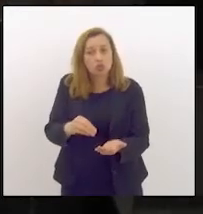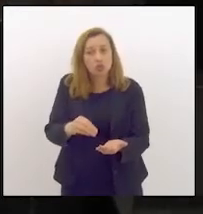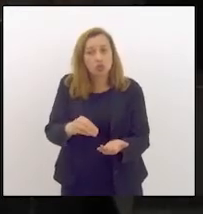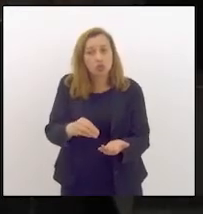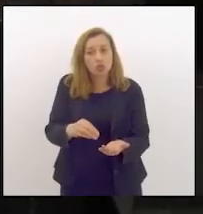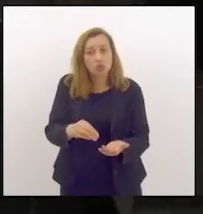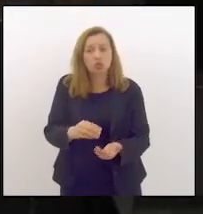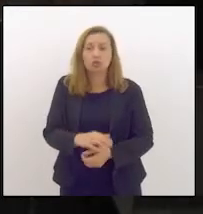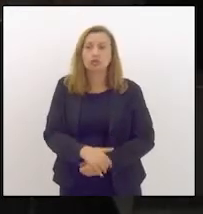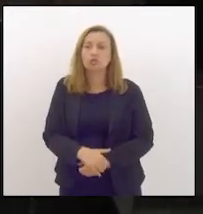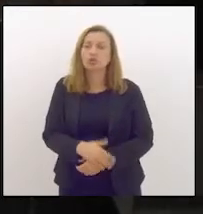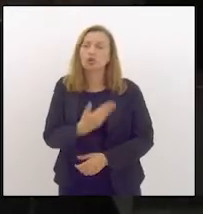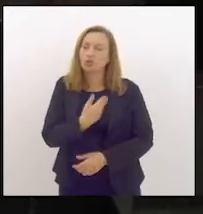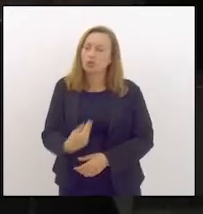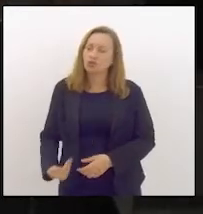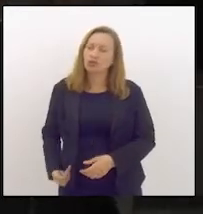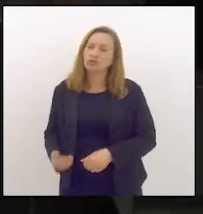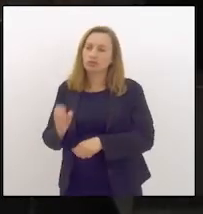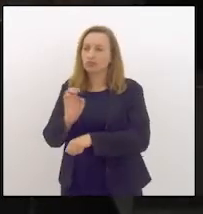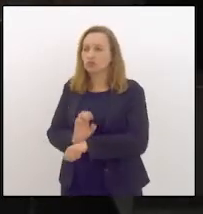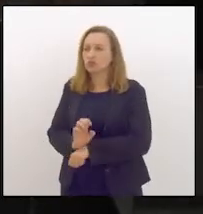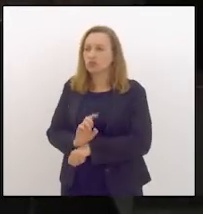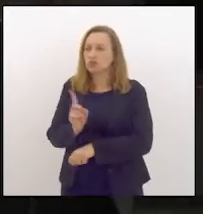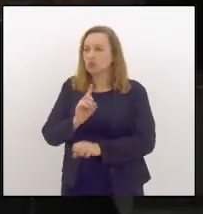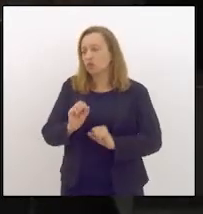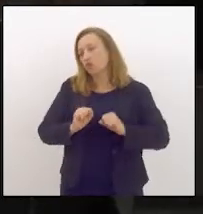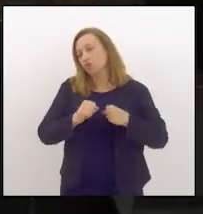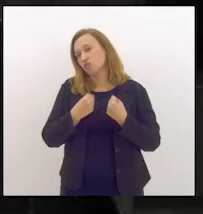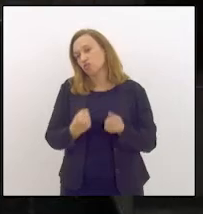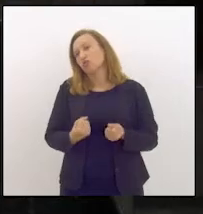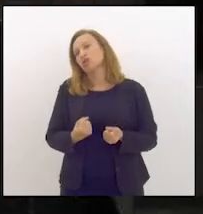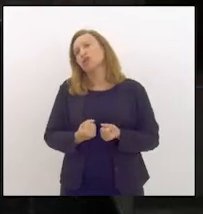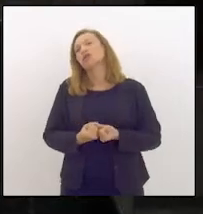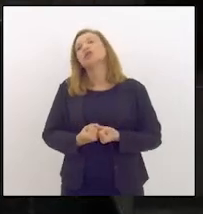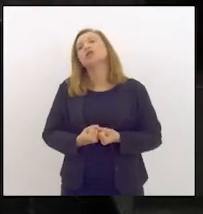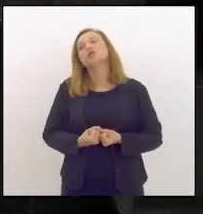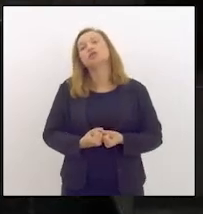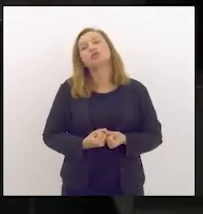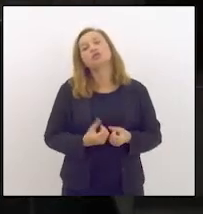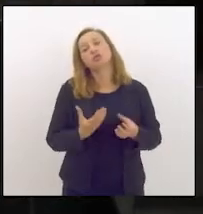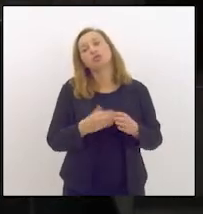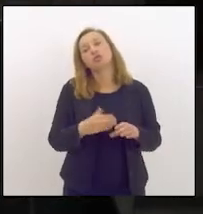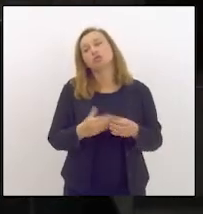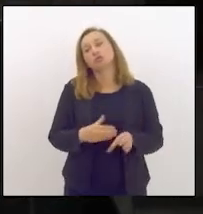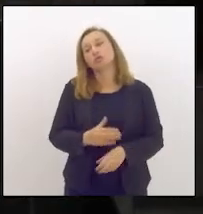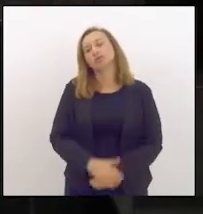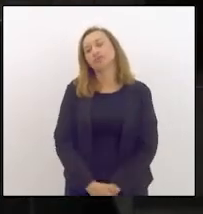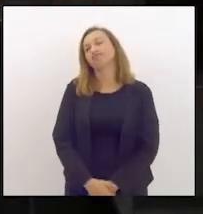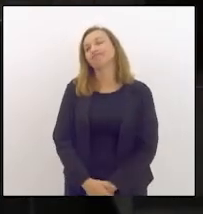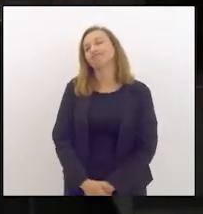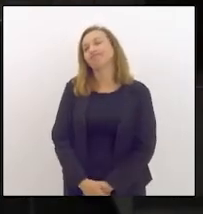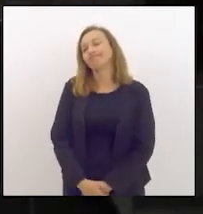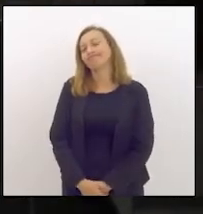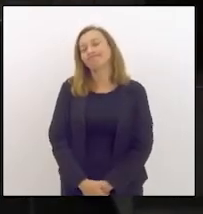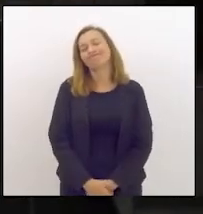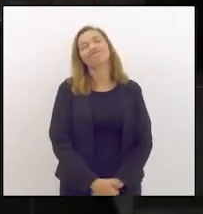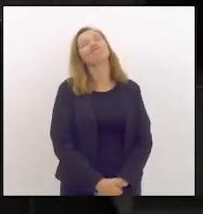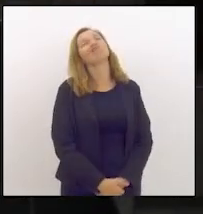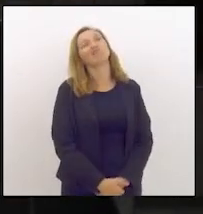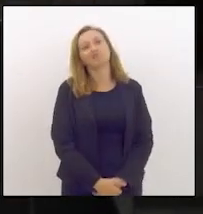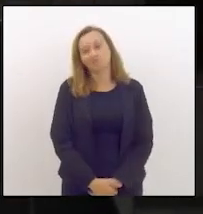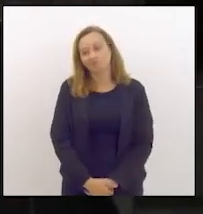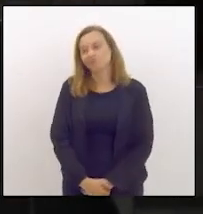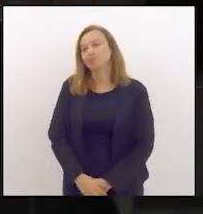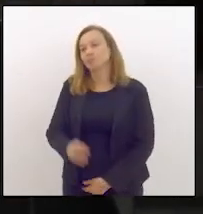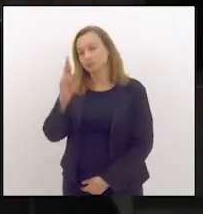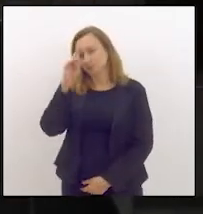está o governo do estado não fortalecer o concurso público e deixar a